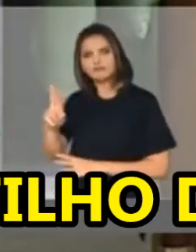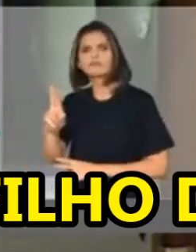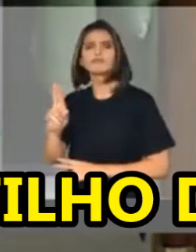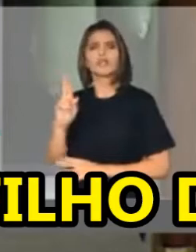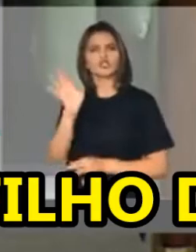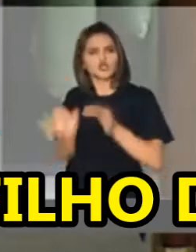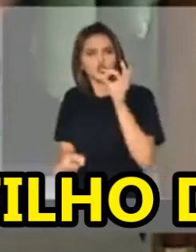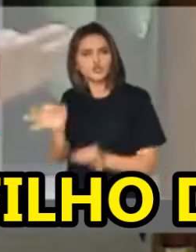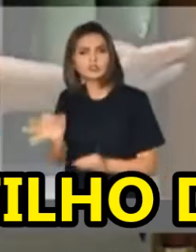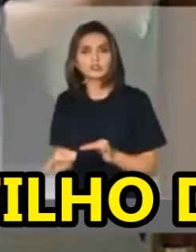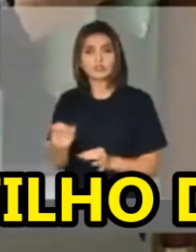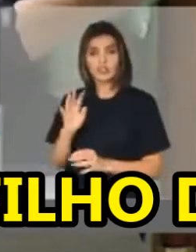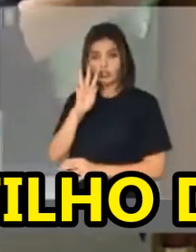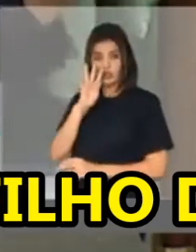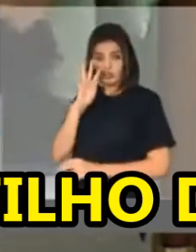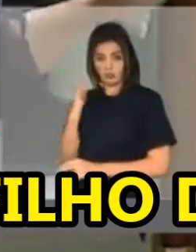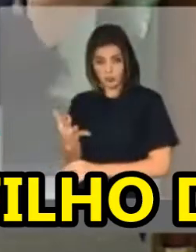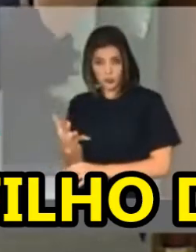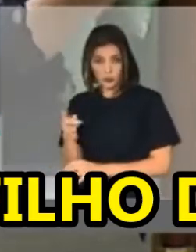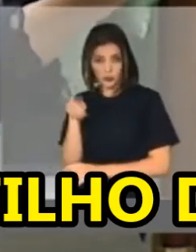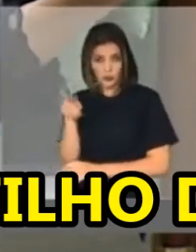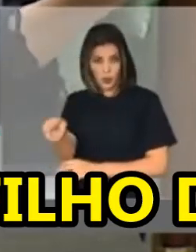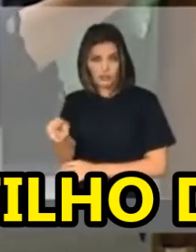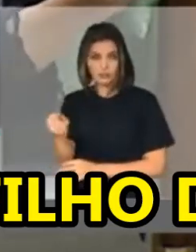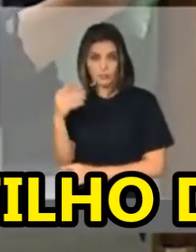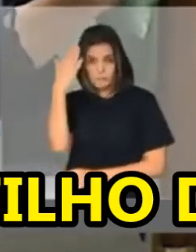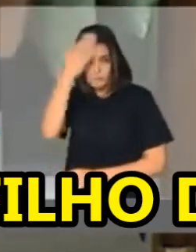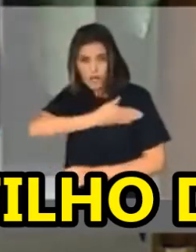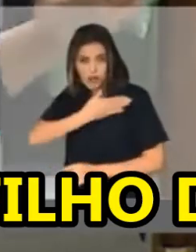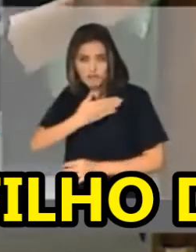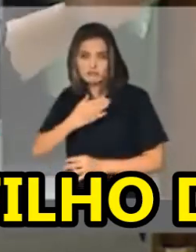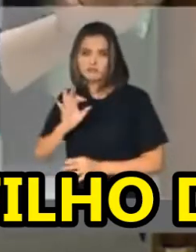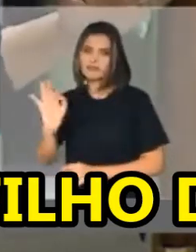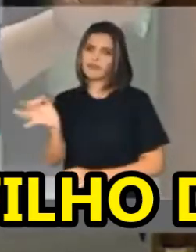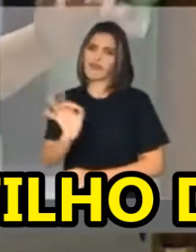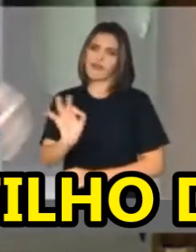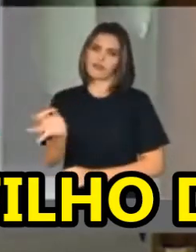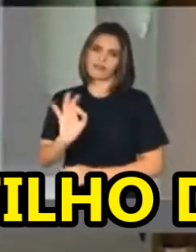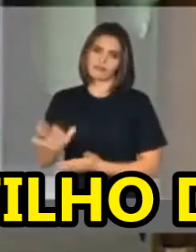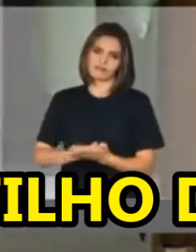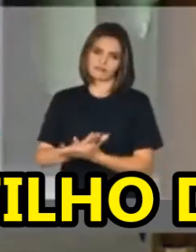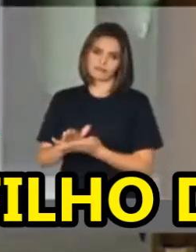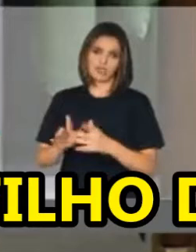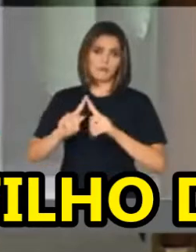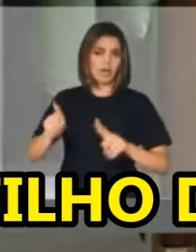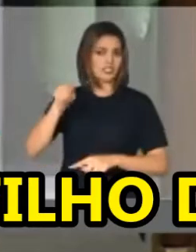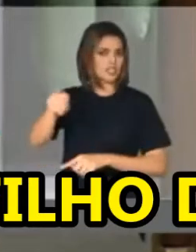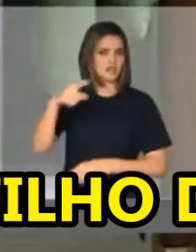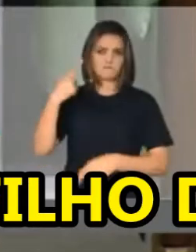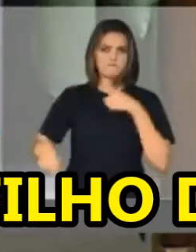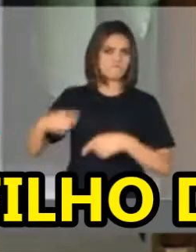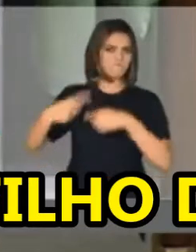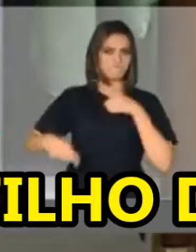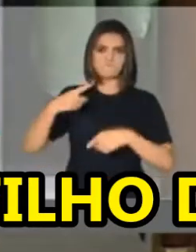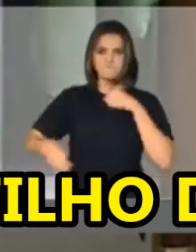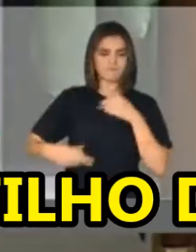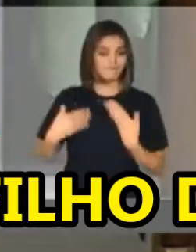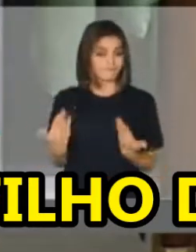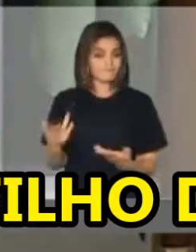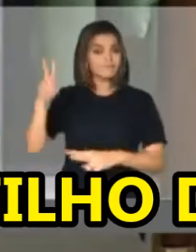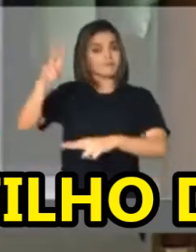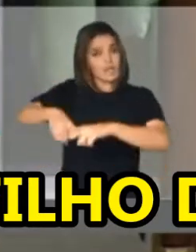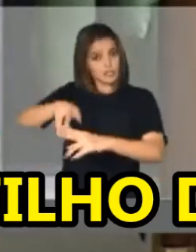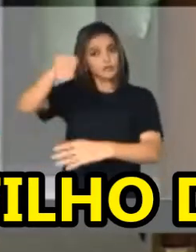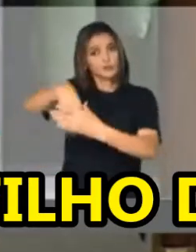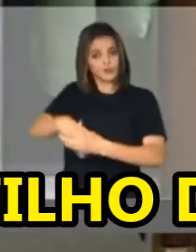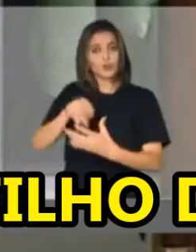ele não há nenhuma prova sequer. Ao mesmo tempo, nós vemos gestores como o